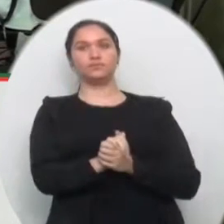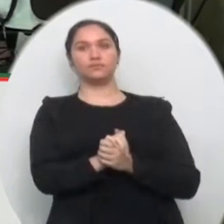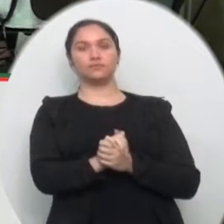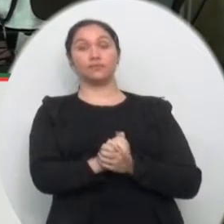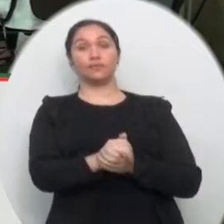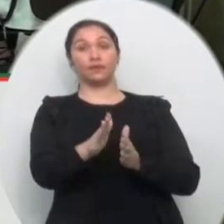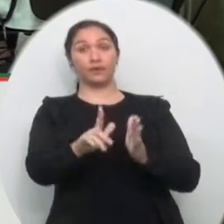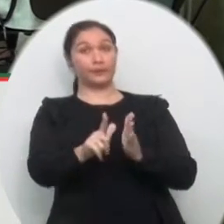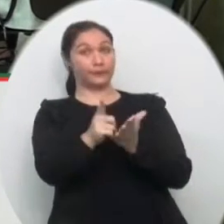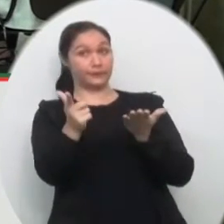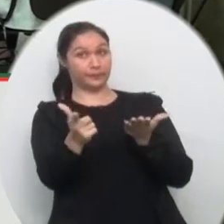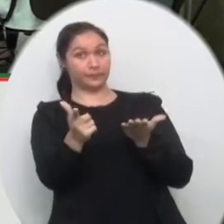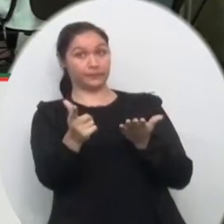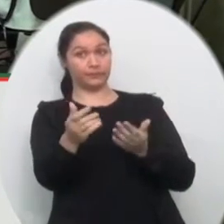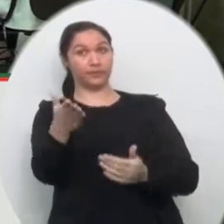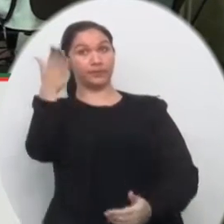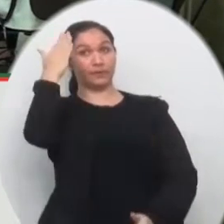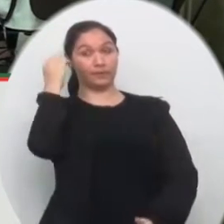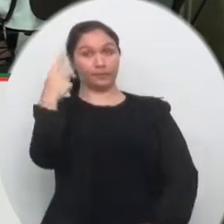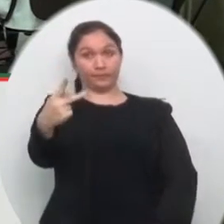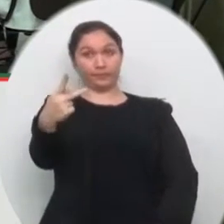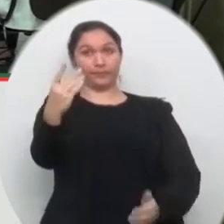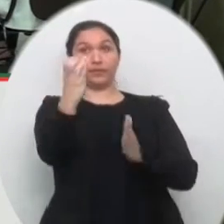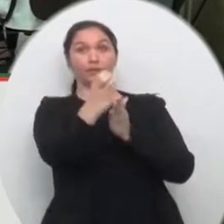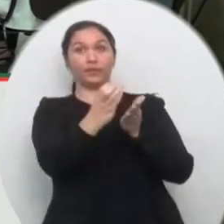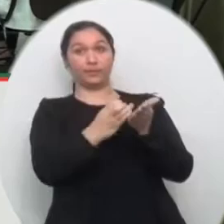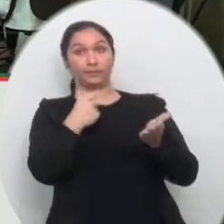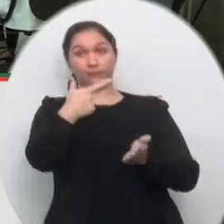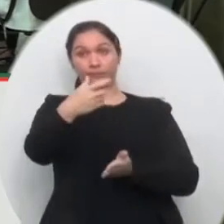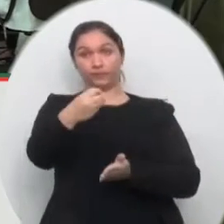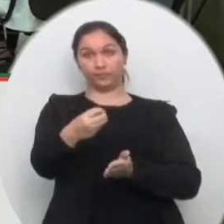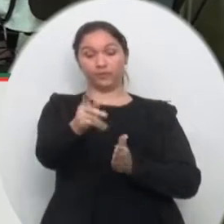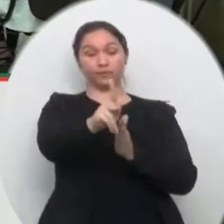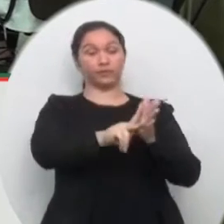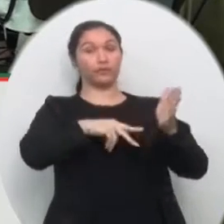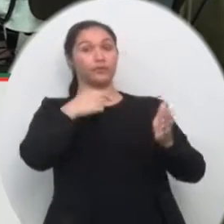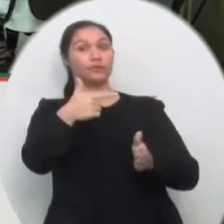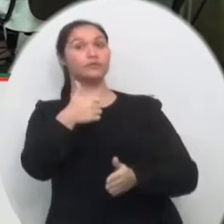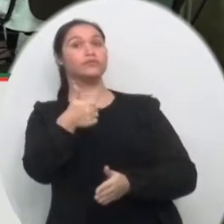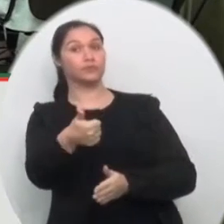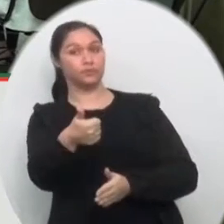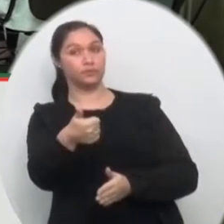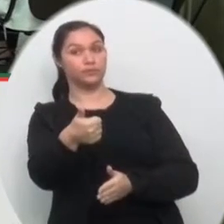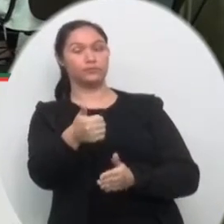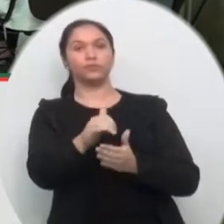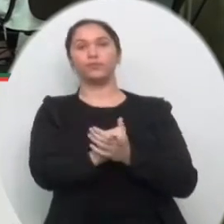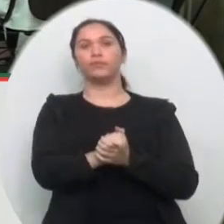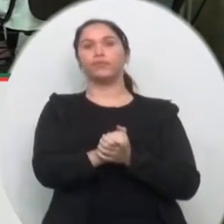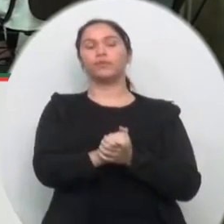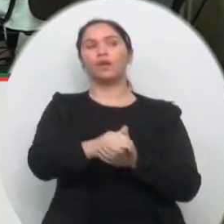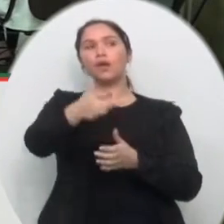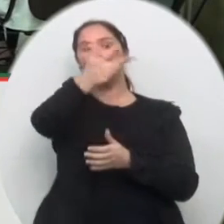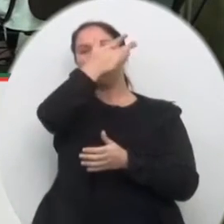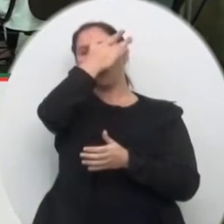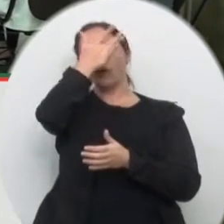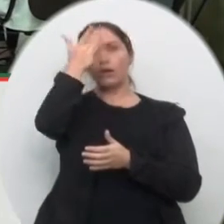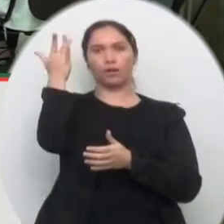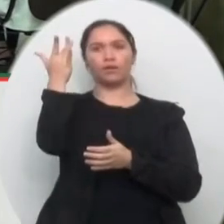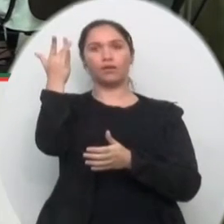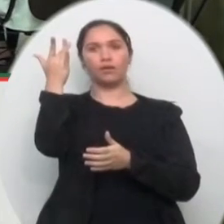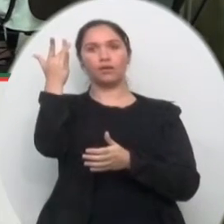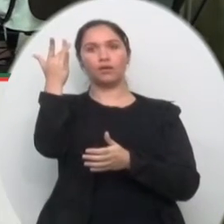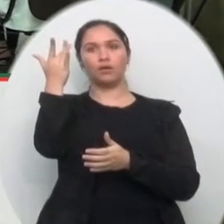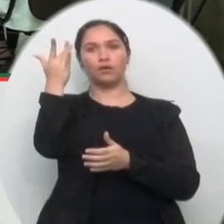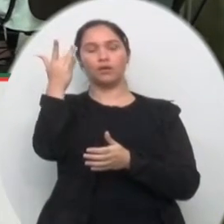Livro de Provérbios, no capítulo 20, no verso 21, diz o seguinte: o que segue a justiça e a